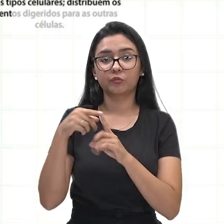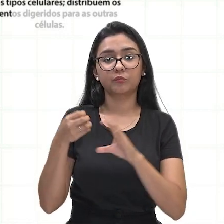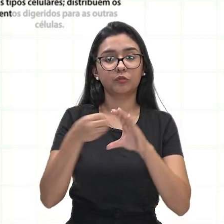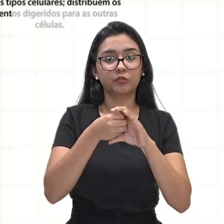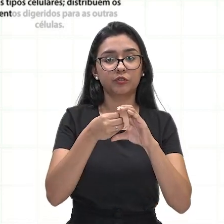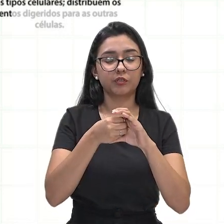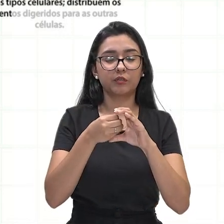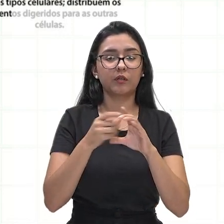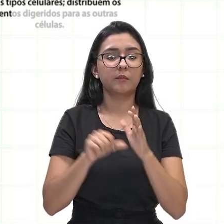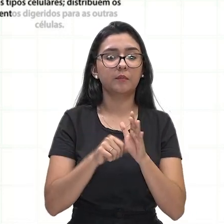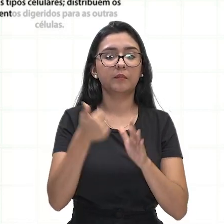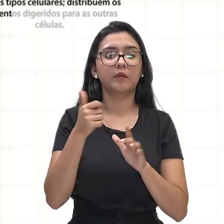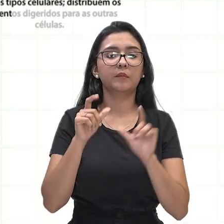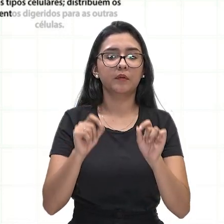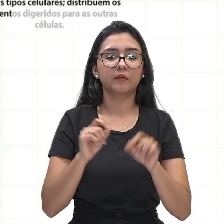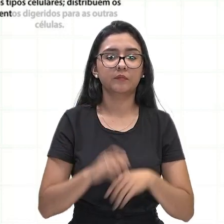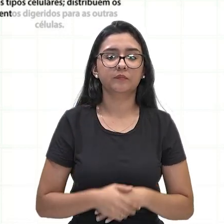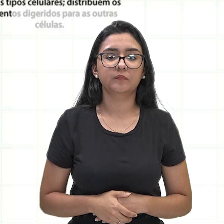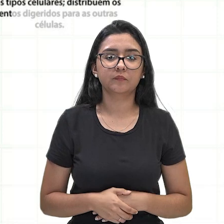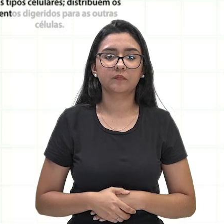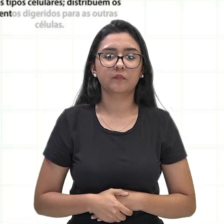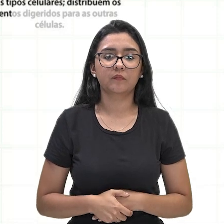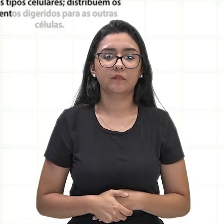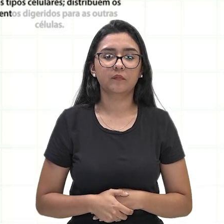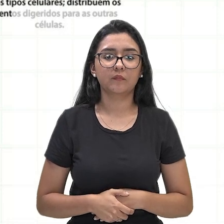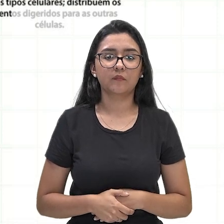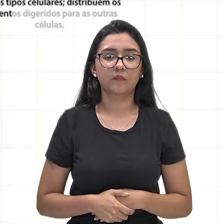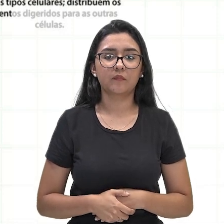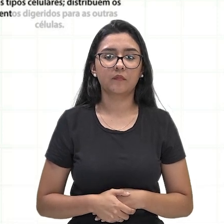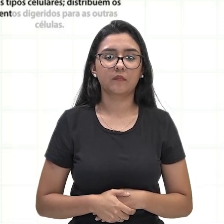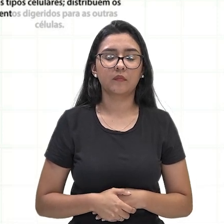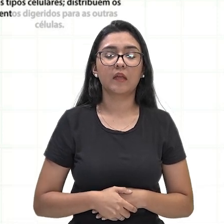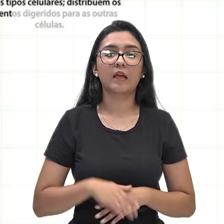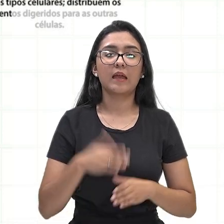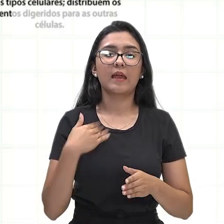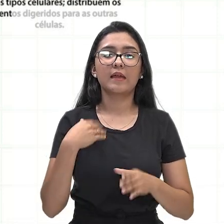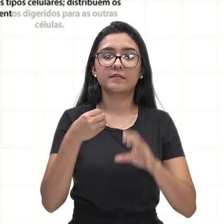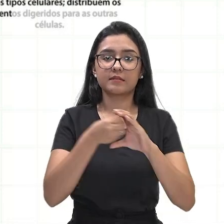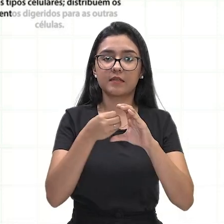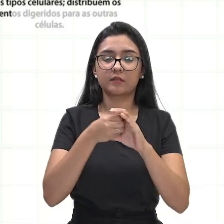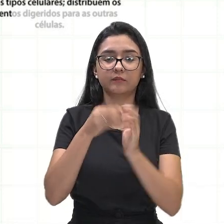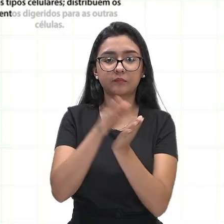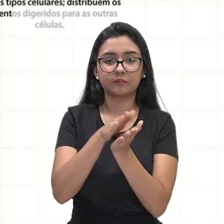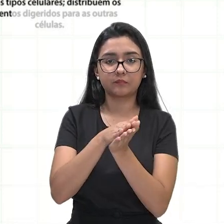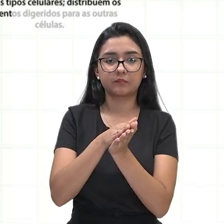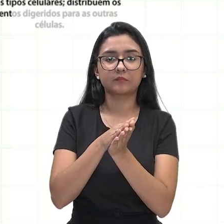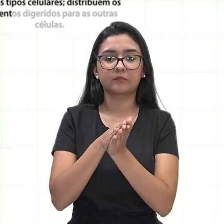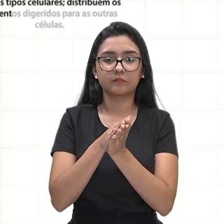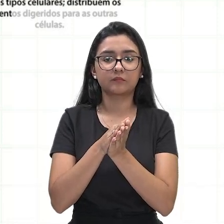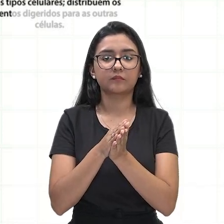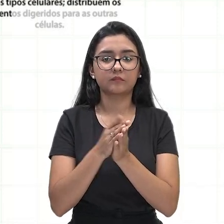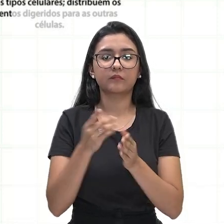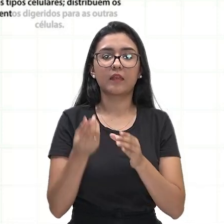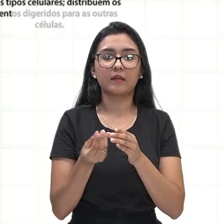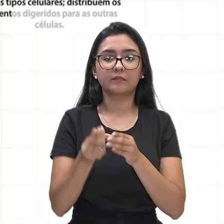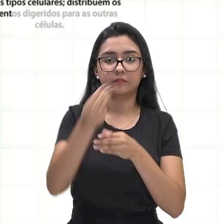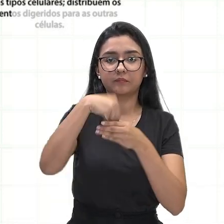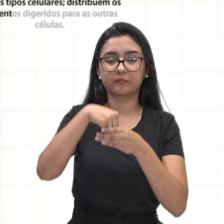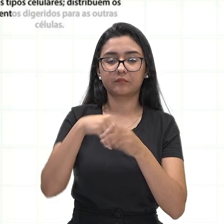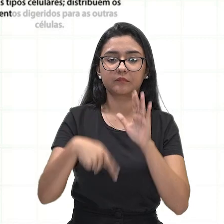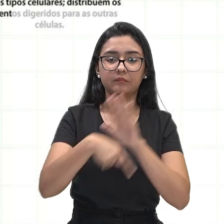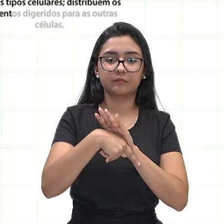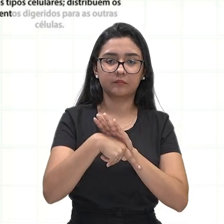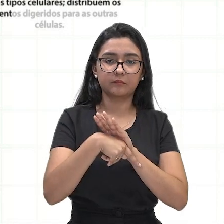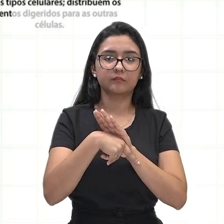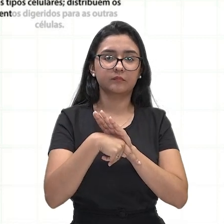células. A primeira célula é o pinacócito, que são células achatadas que revestem externamente